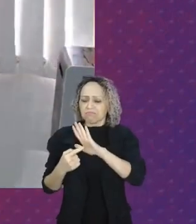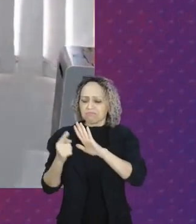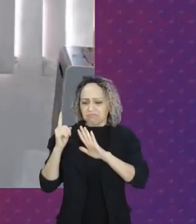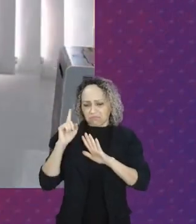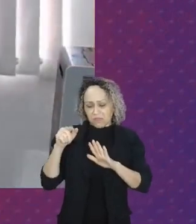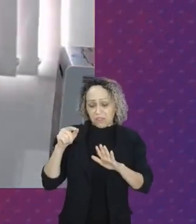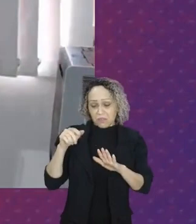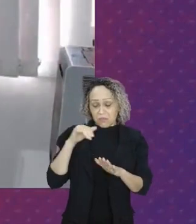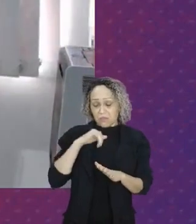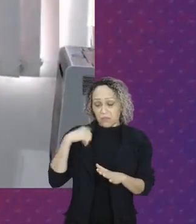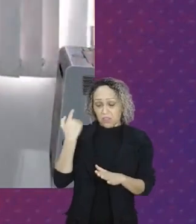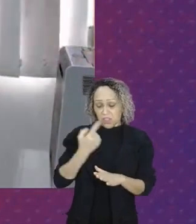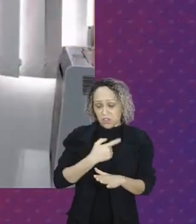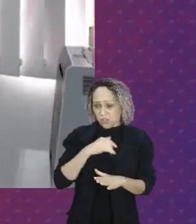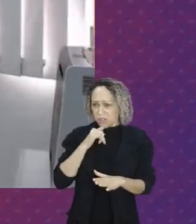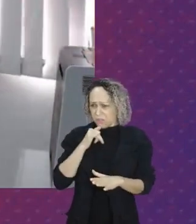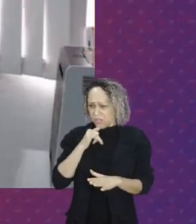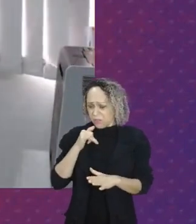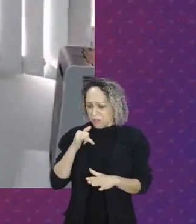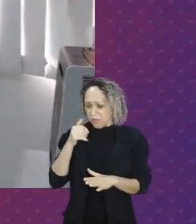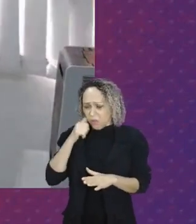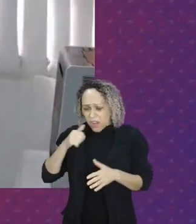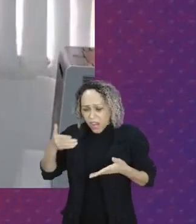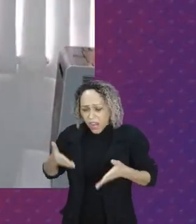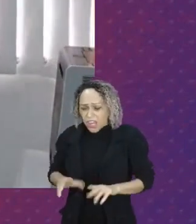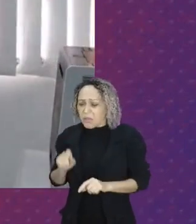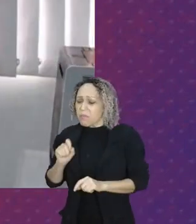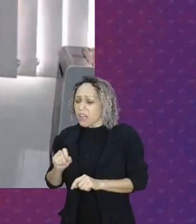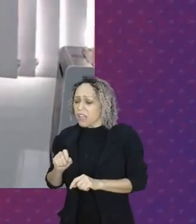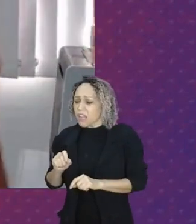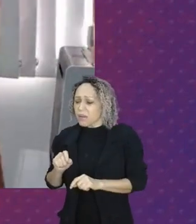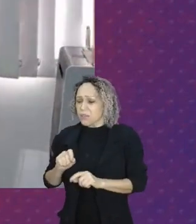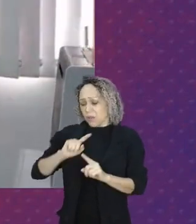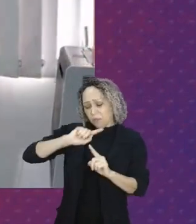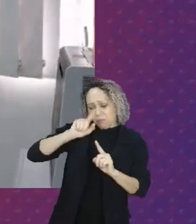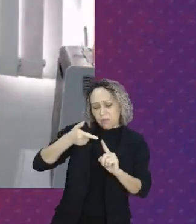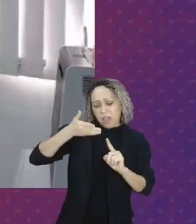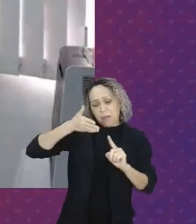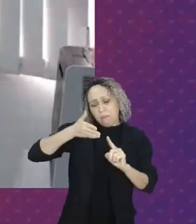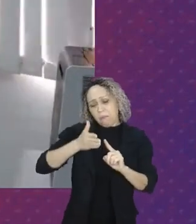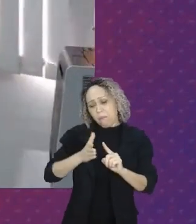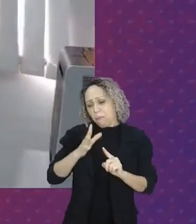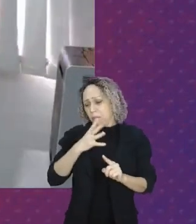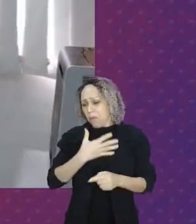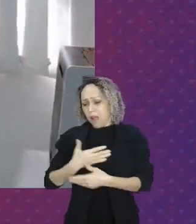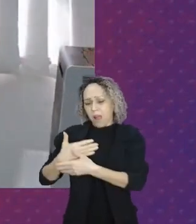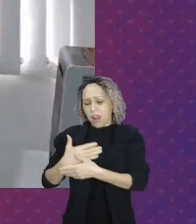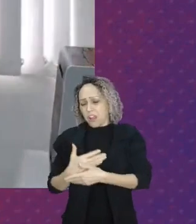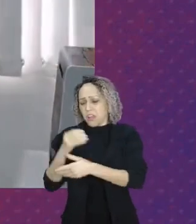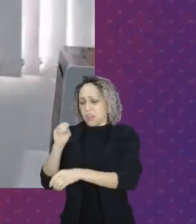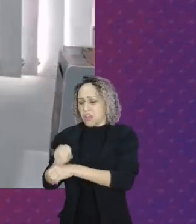para parir e para cuidar da prole, e não porque temos competência